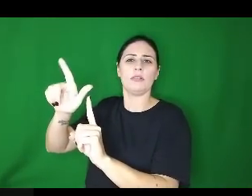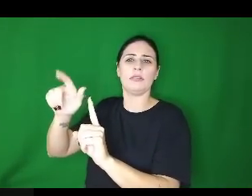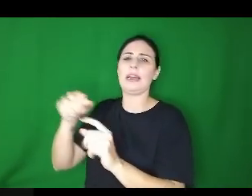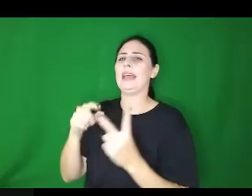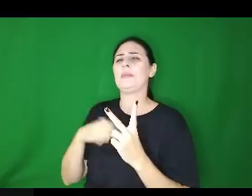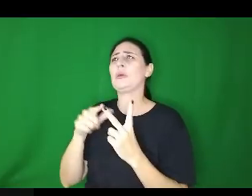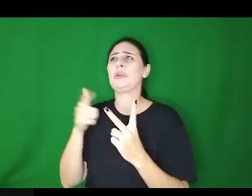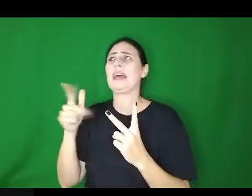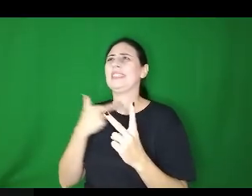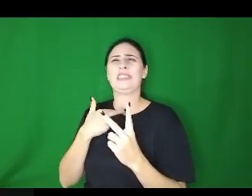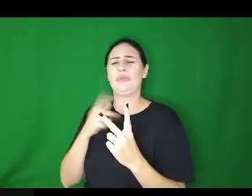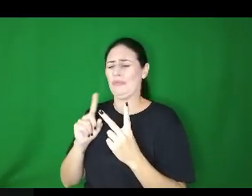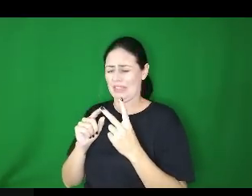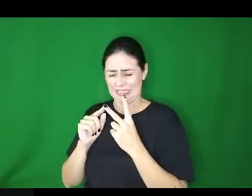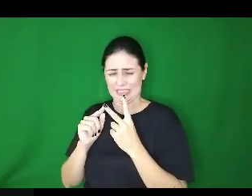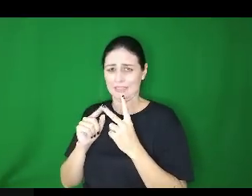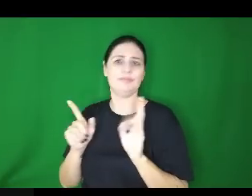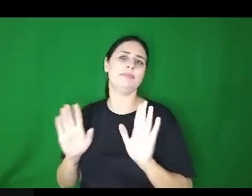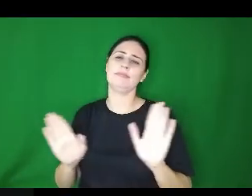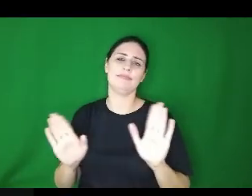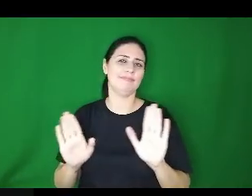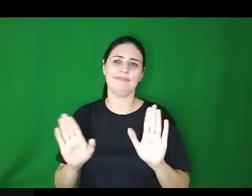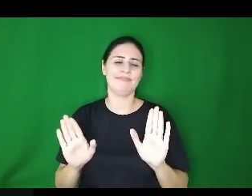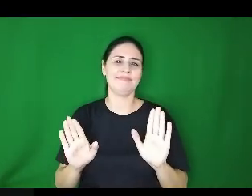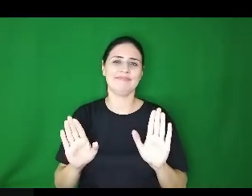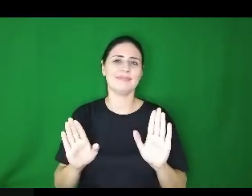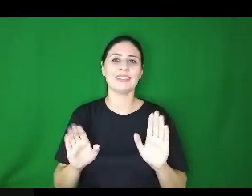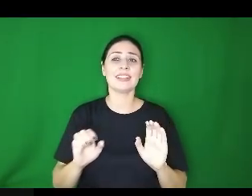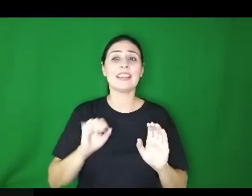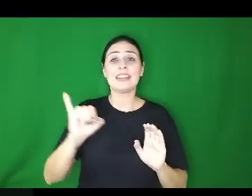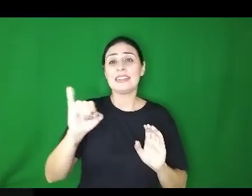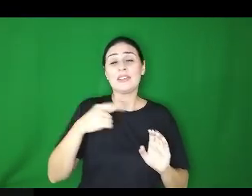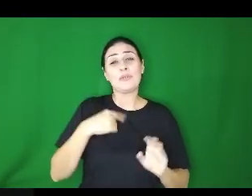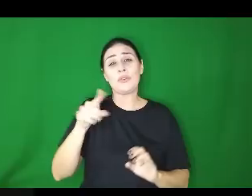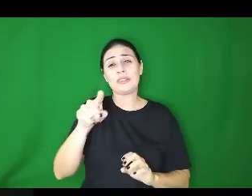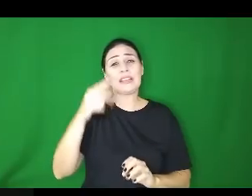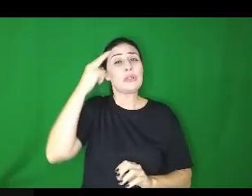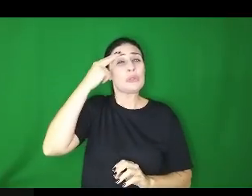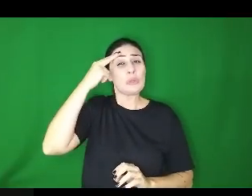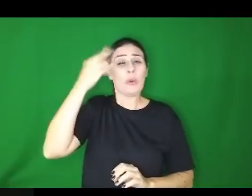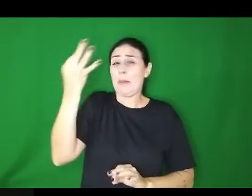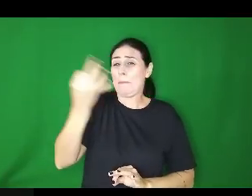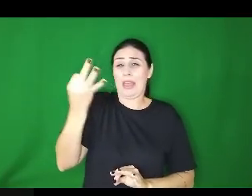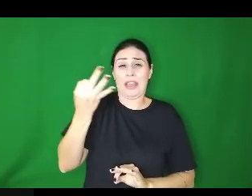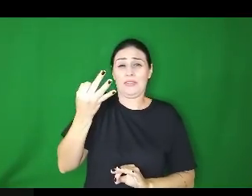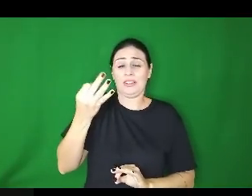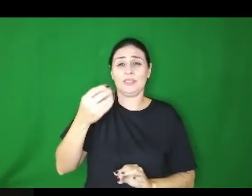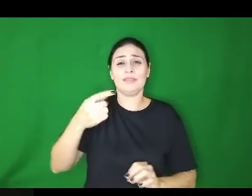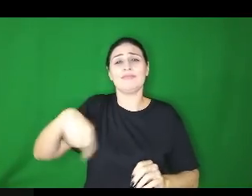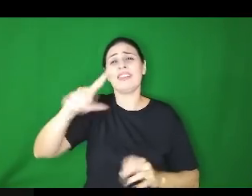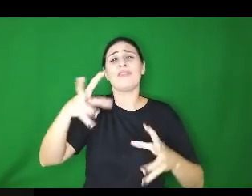que pegar um currículo sozinho e falar assim, não, é isso, é aquilo. A gente tem que trocar com os colegas, pensar junto, e